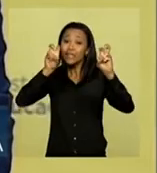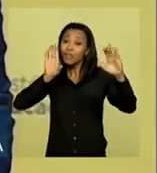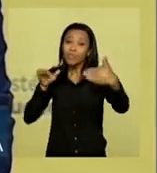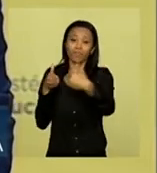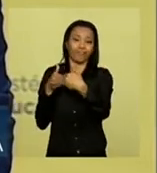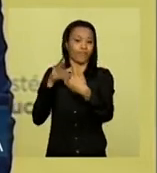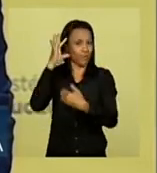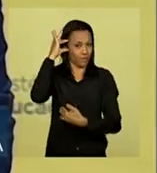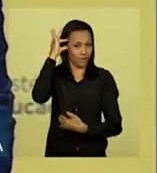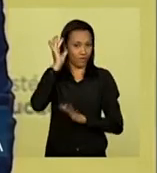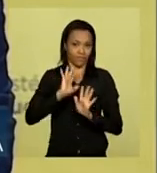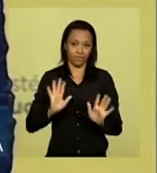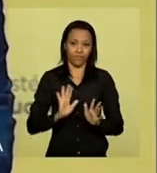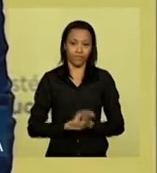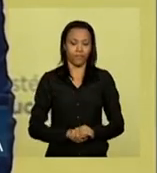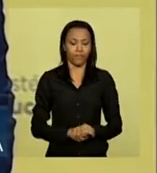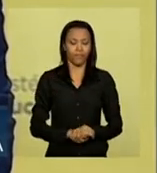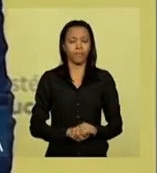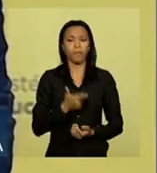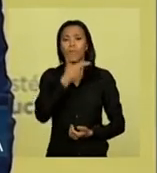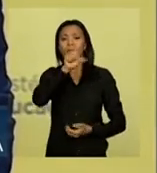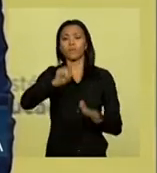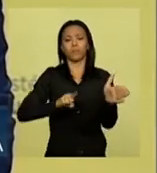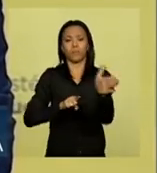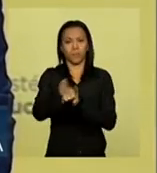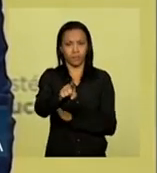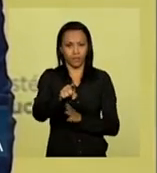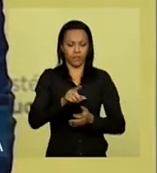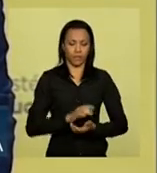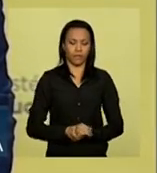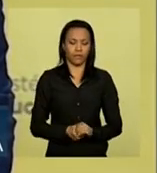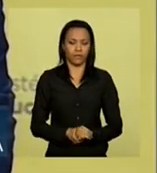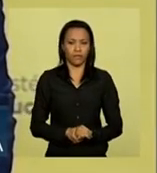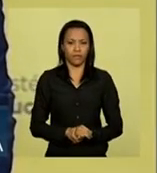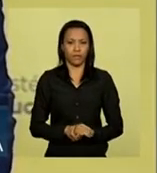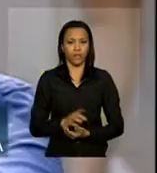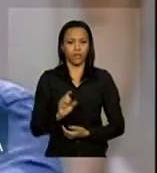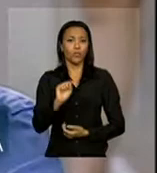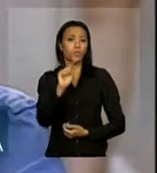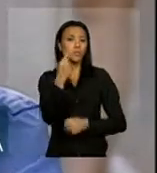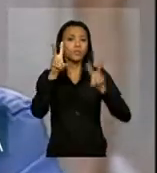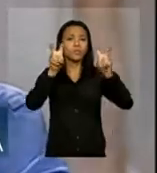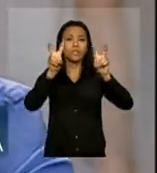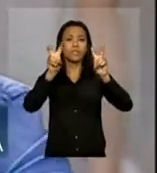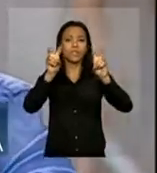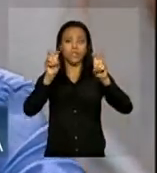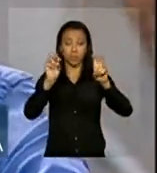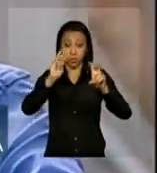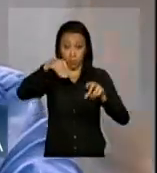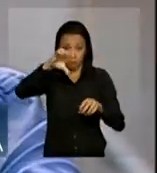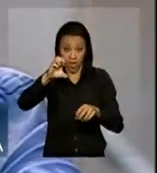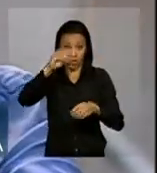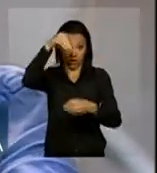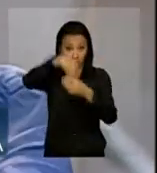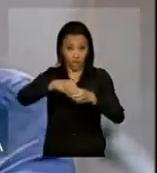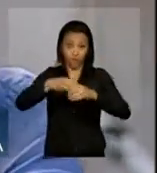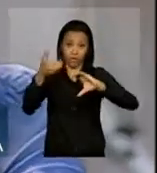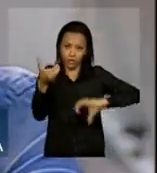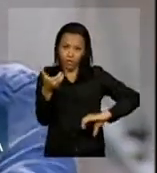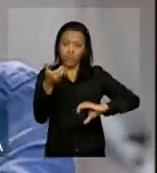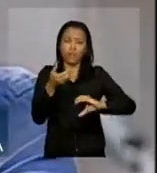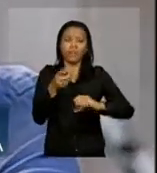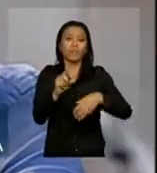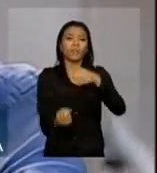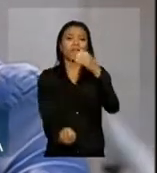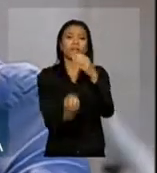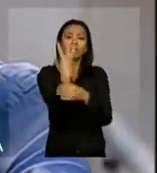Dilma o ministro Mota Pergunta a não ser um sobre uma pauta do MEC tá no Congresso Nacional a criação do insaes